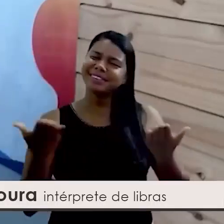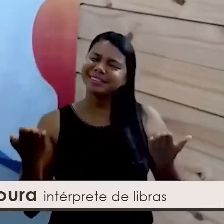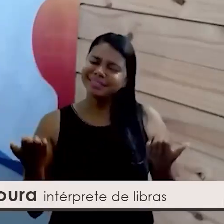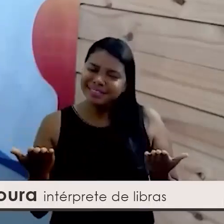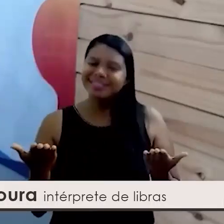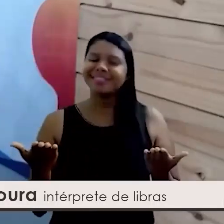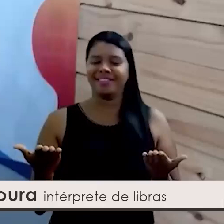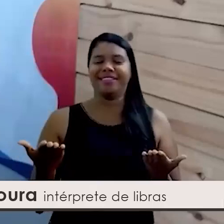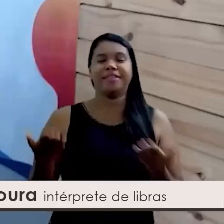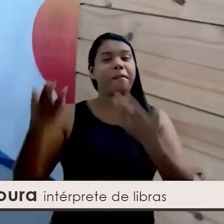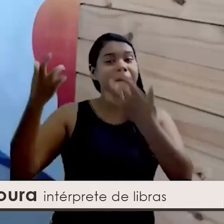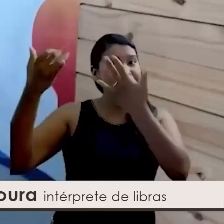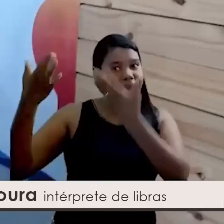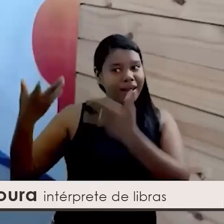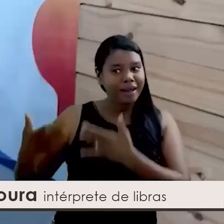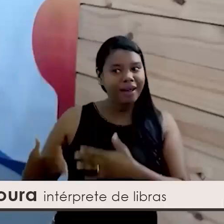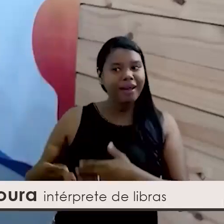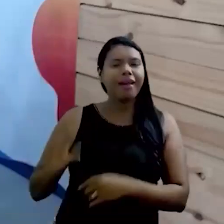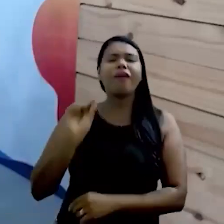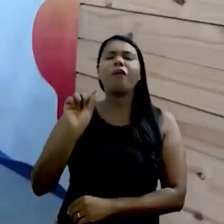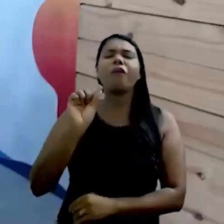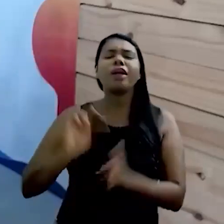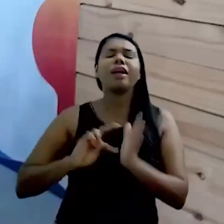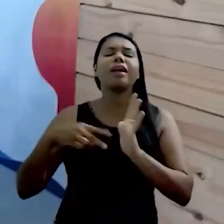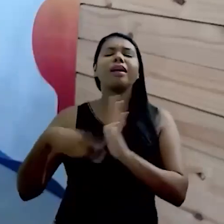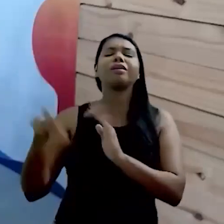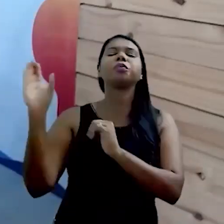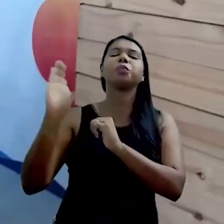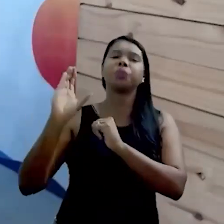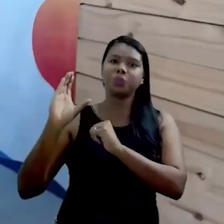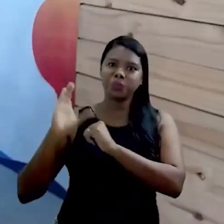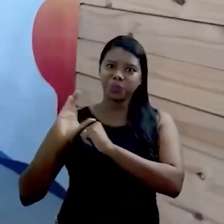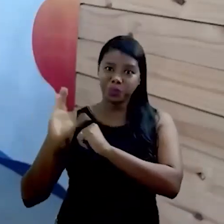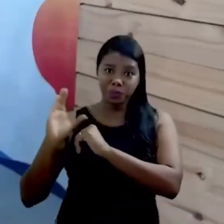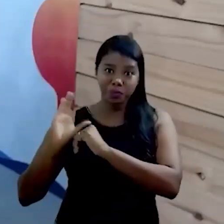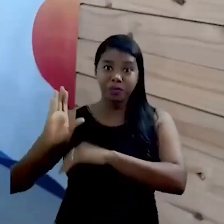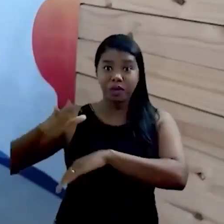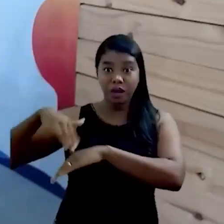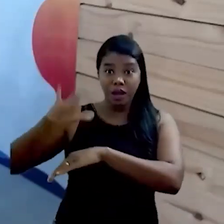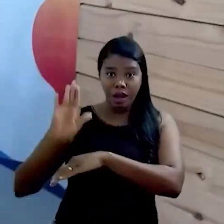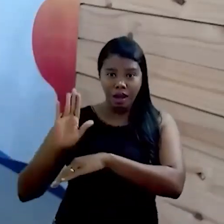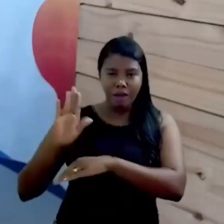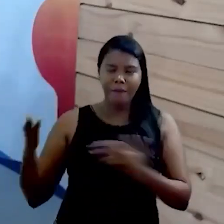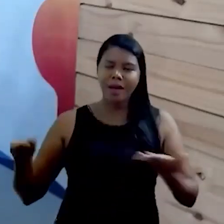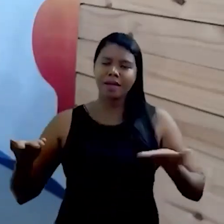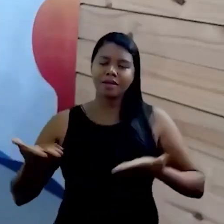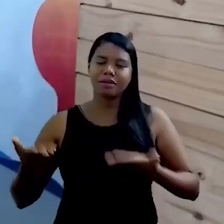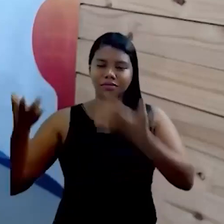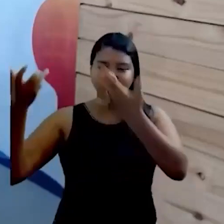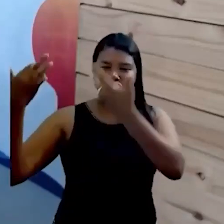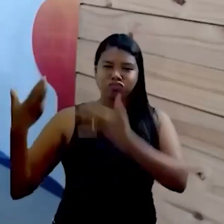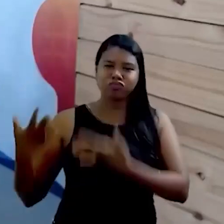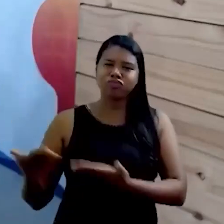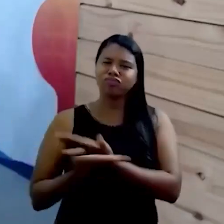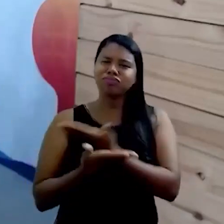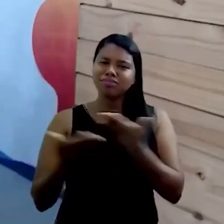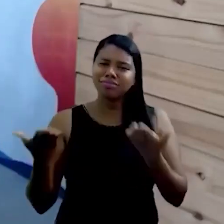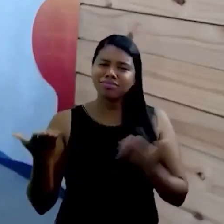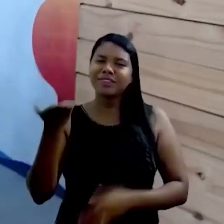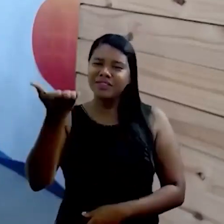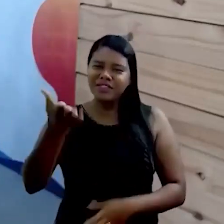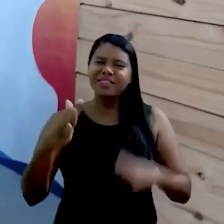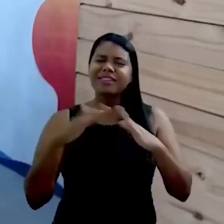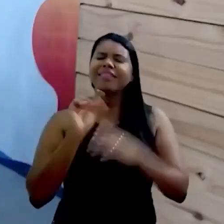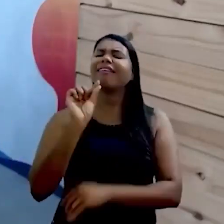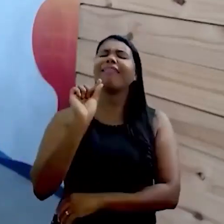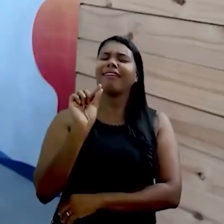muito descomplicada, o que é uma consultoria. Mas para começo de conversa, Lara, conta para o pessoal aí de casa quem é